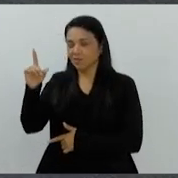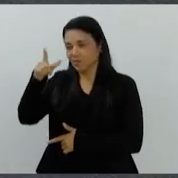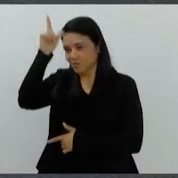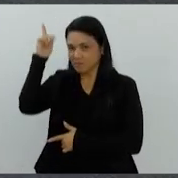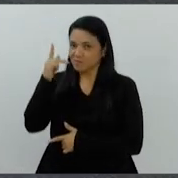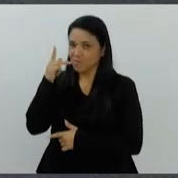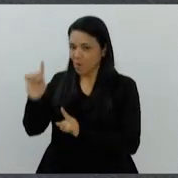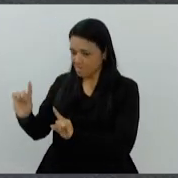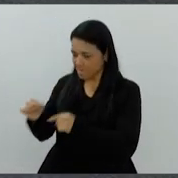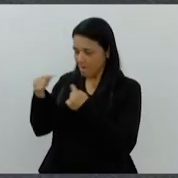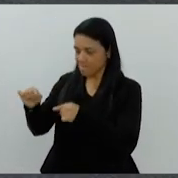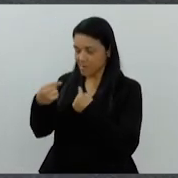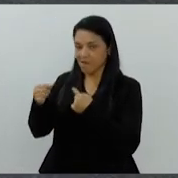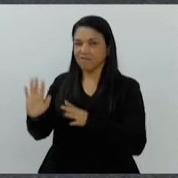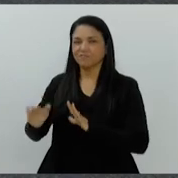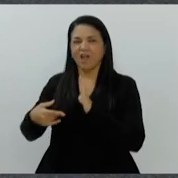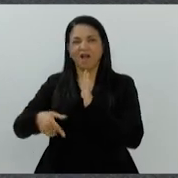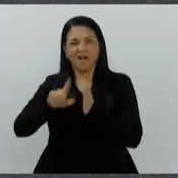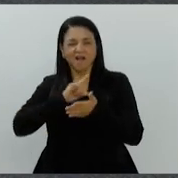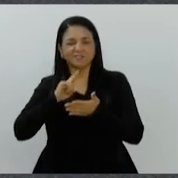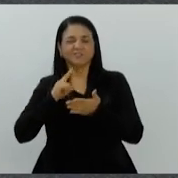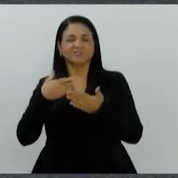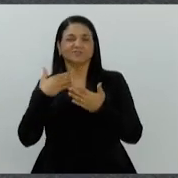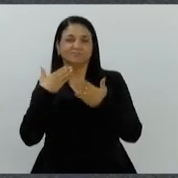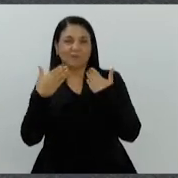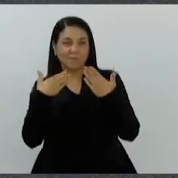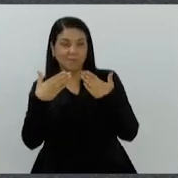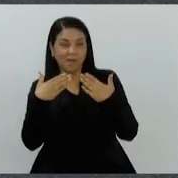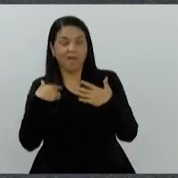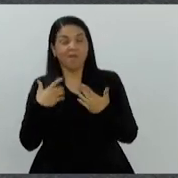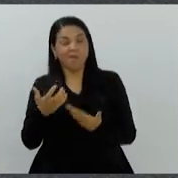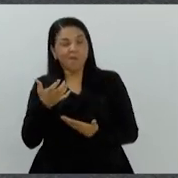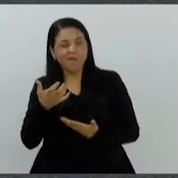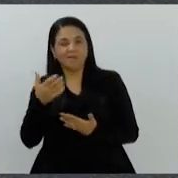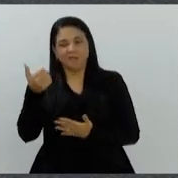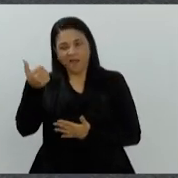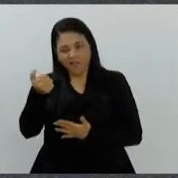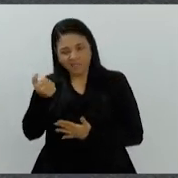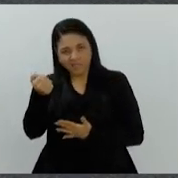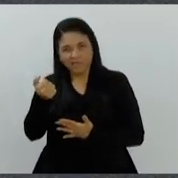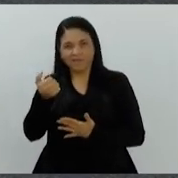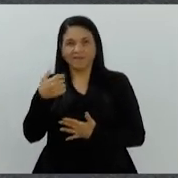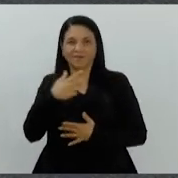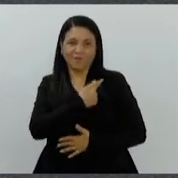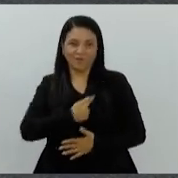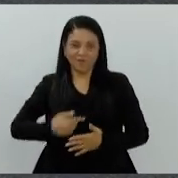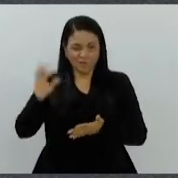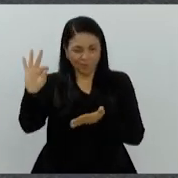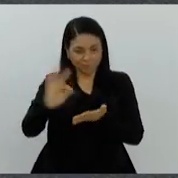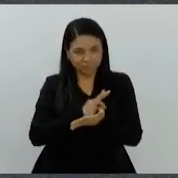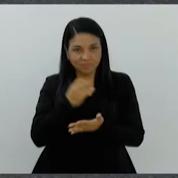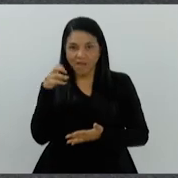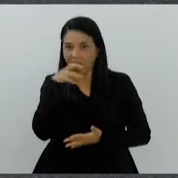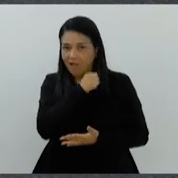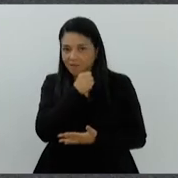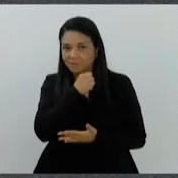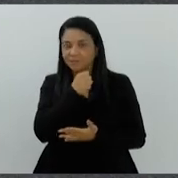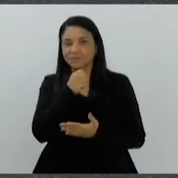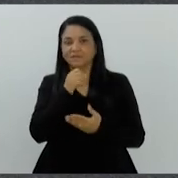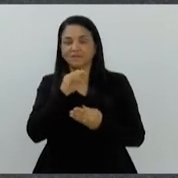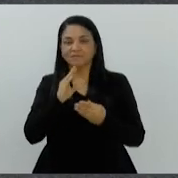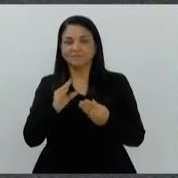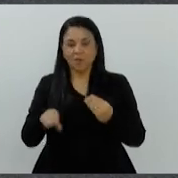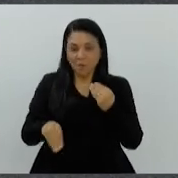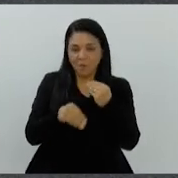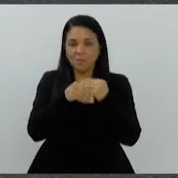já havíamos conversado sobre isso. Eu queria que a caneta do governador fosse rápida na recomposição salarial.